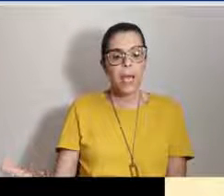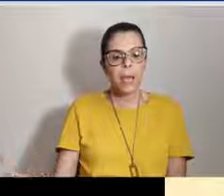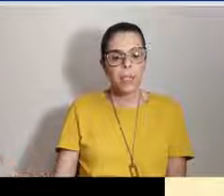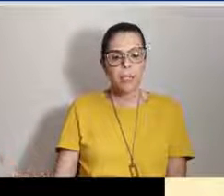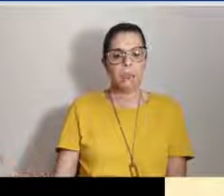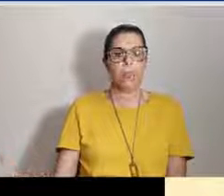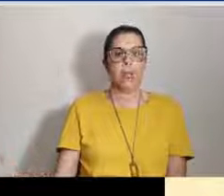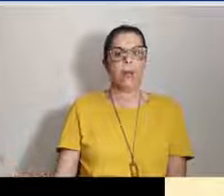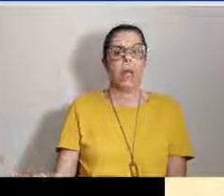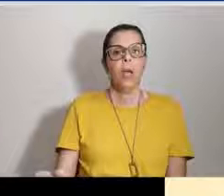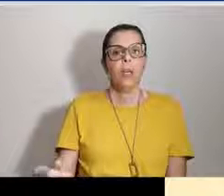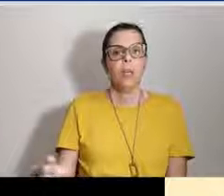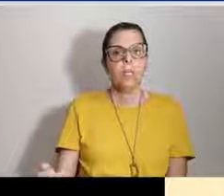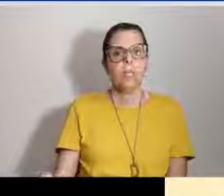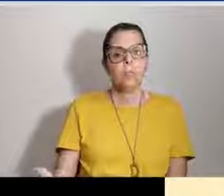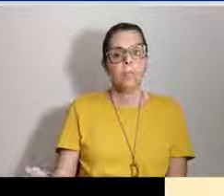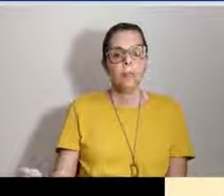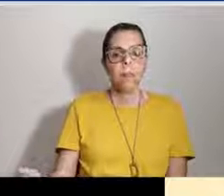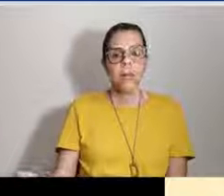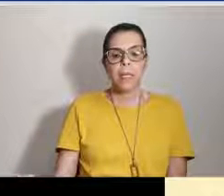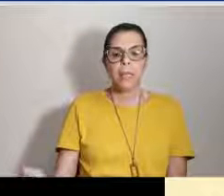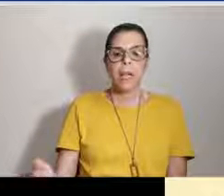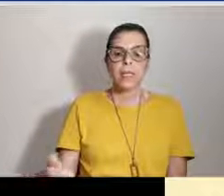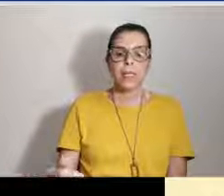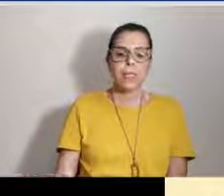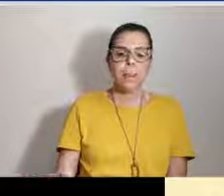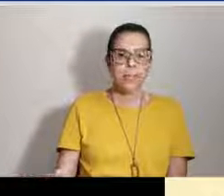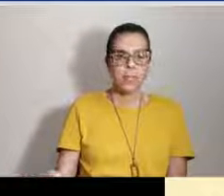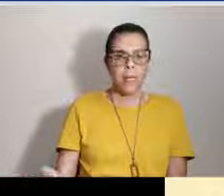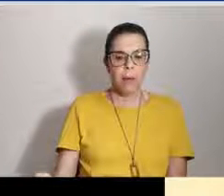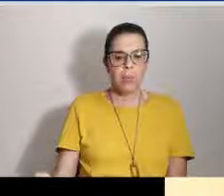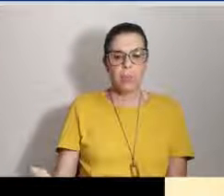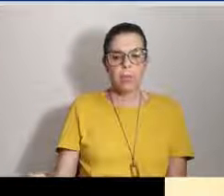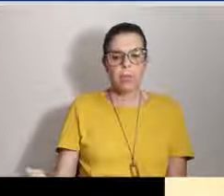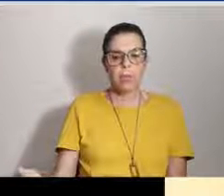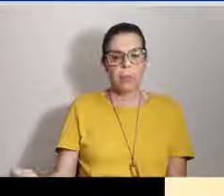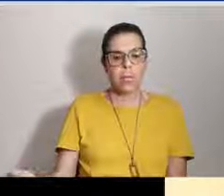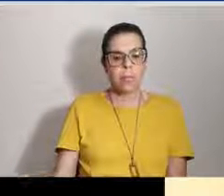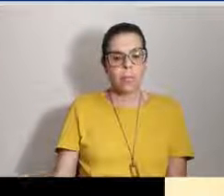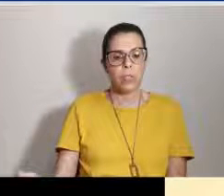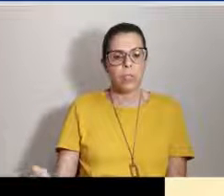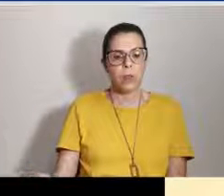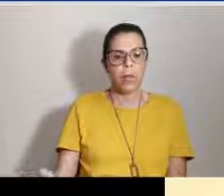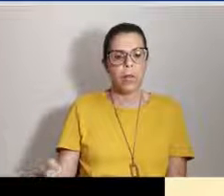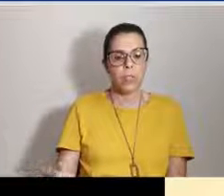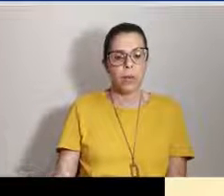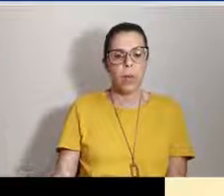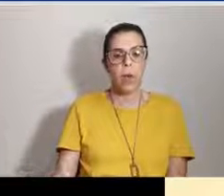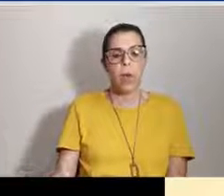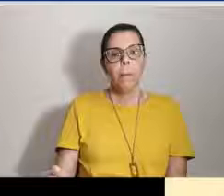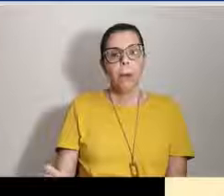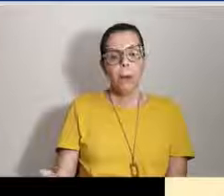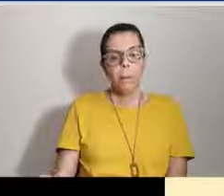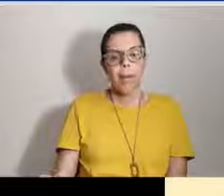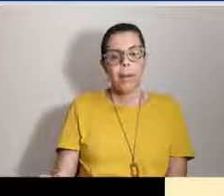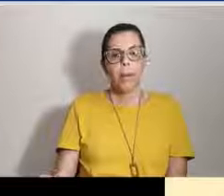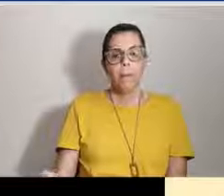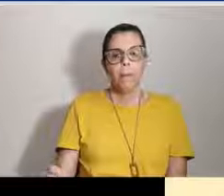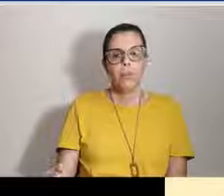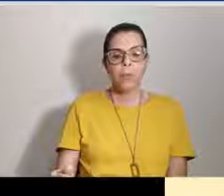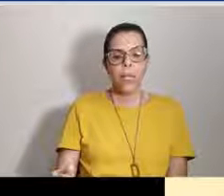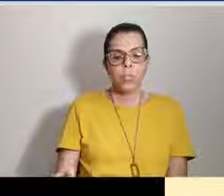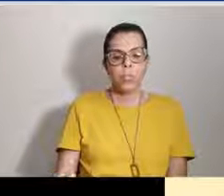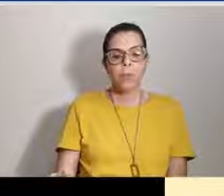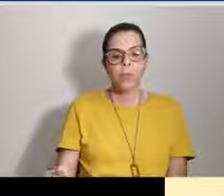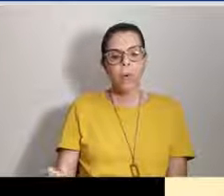após uma rica discussão, nos sentimos impelidos a sistematizarmos nossas compreensões sobre a questão por